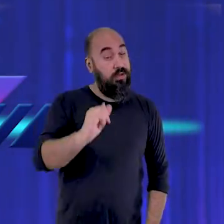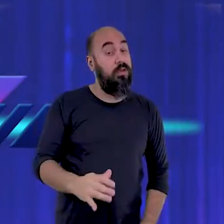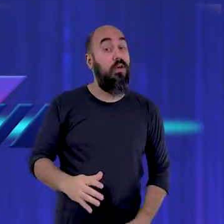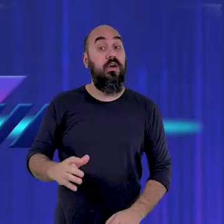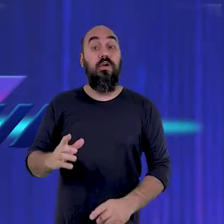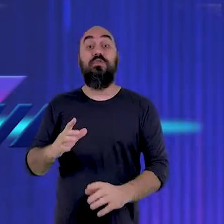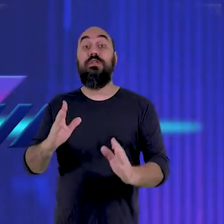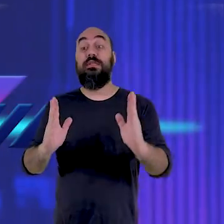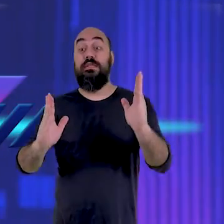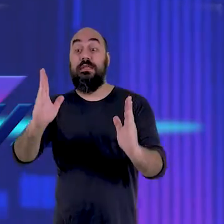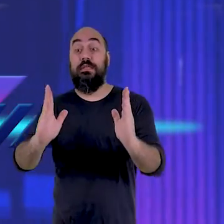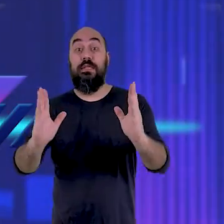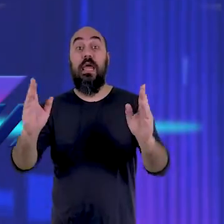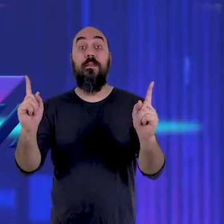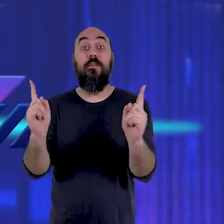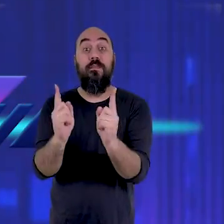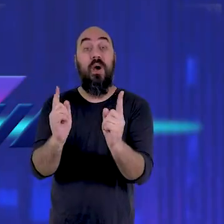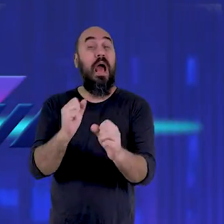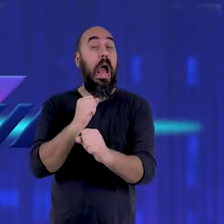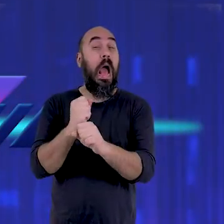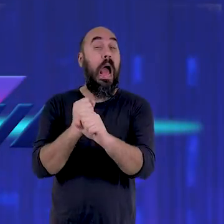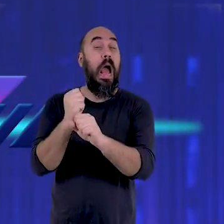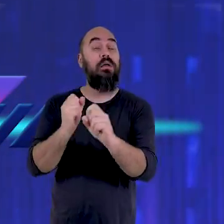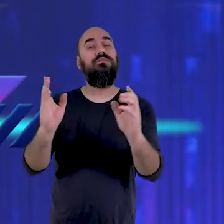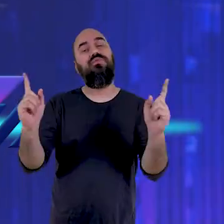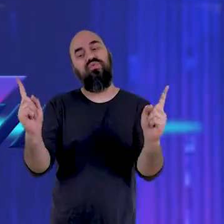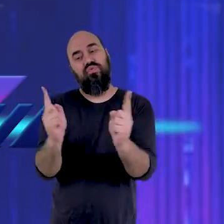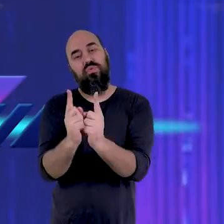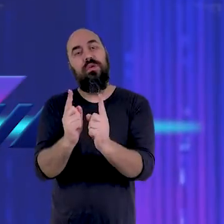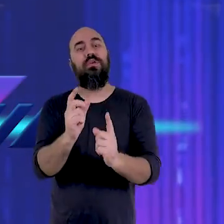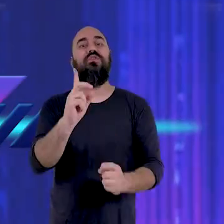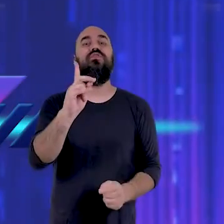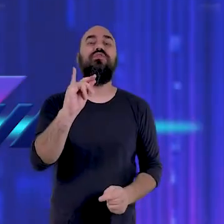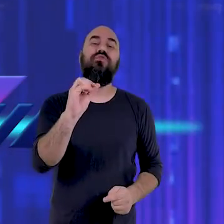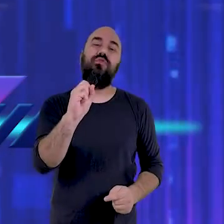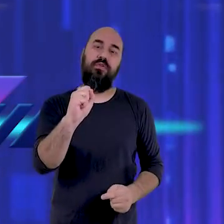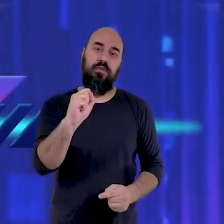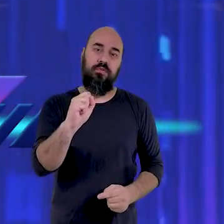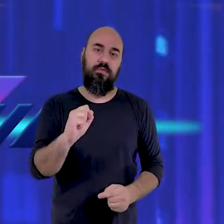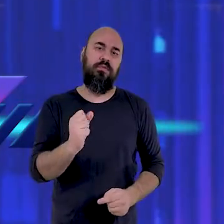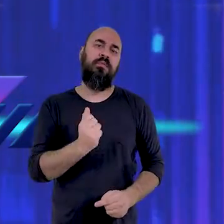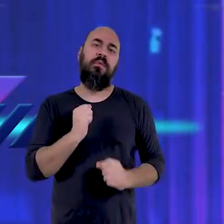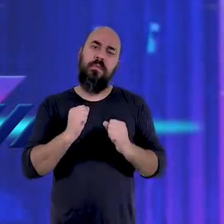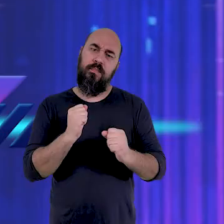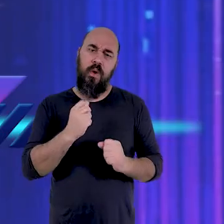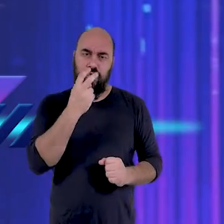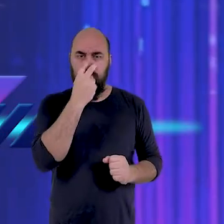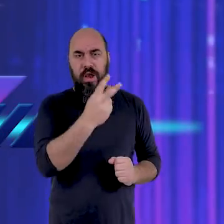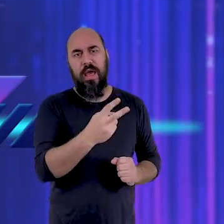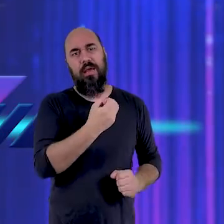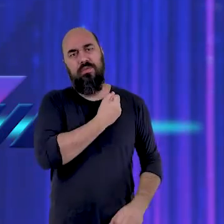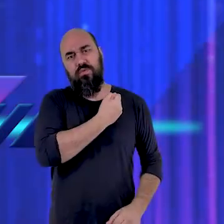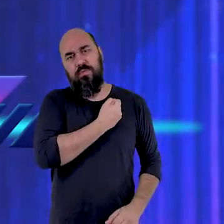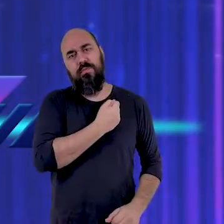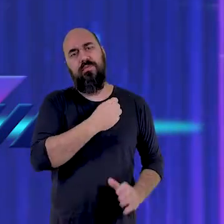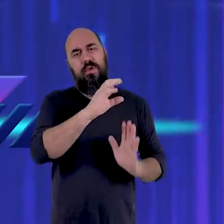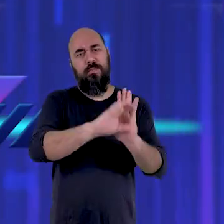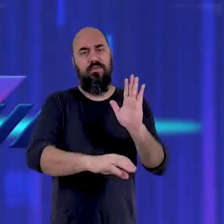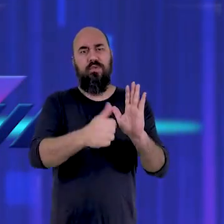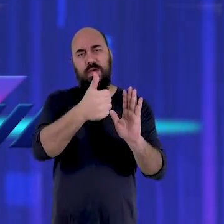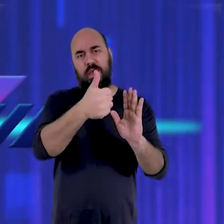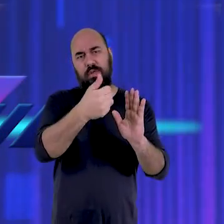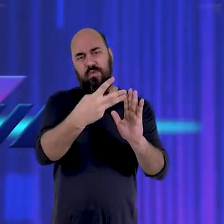de anos está diminuído em dias. E a prova você pode tirar em Números capítulo 14, versículo 34